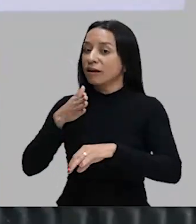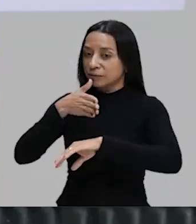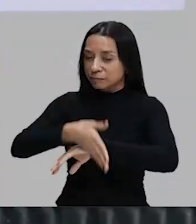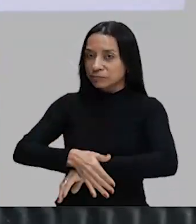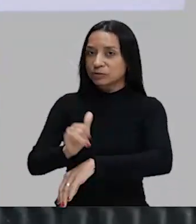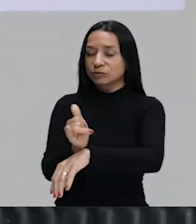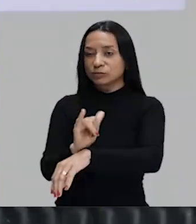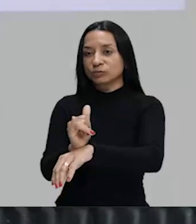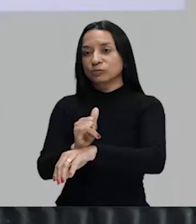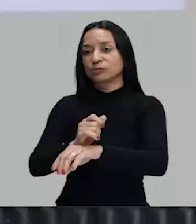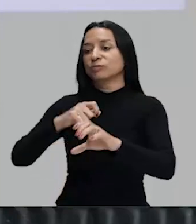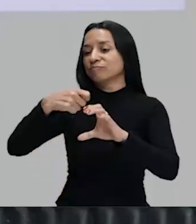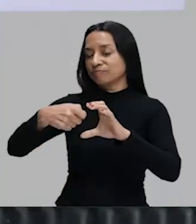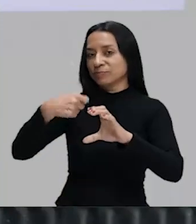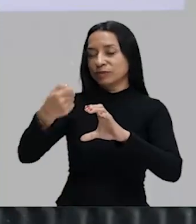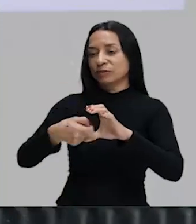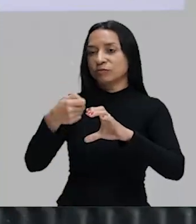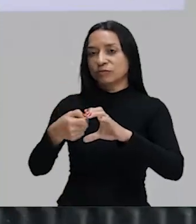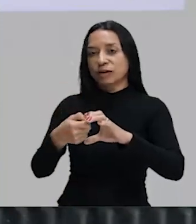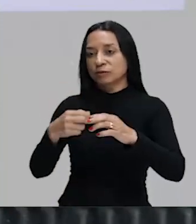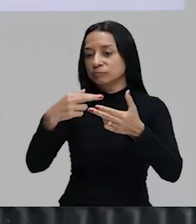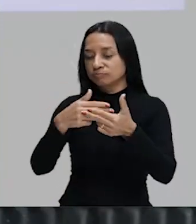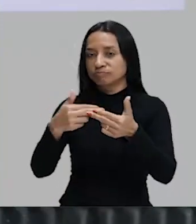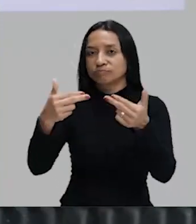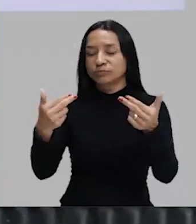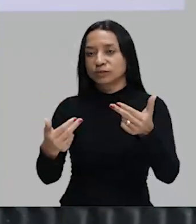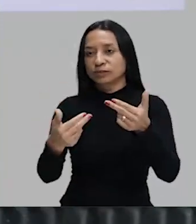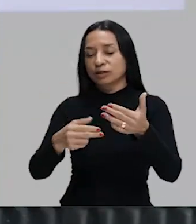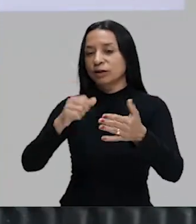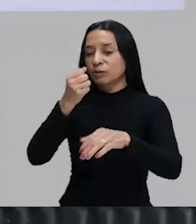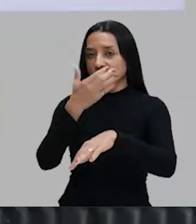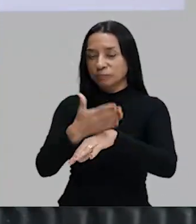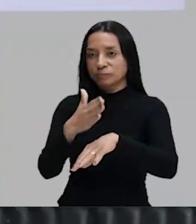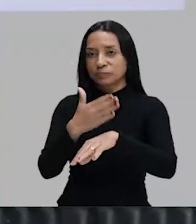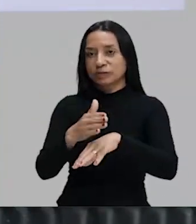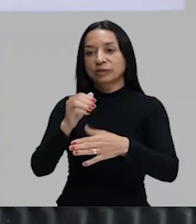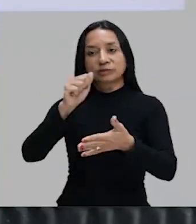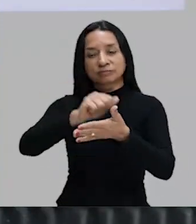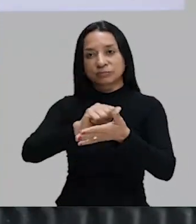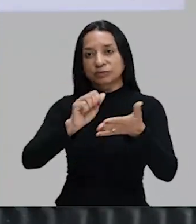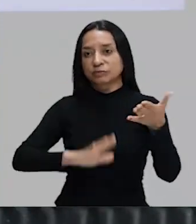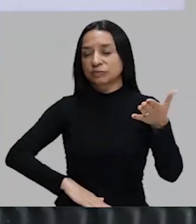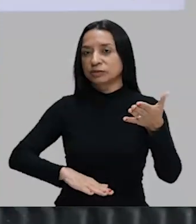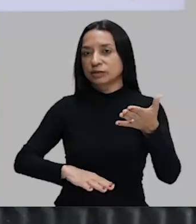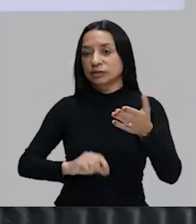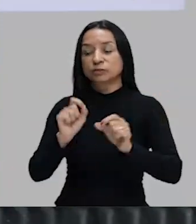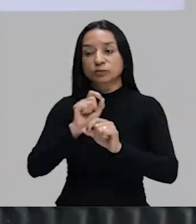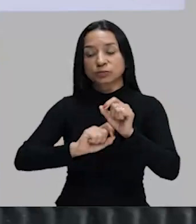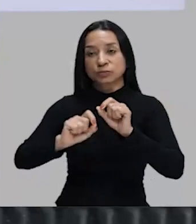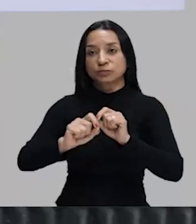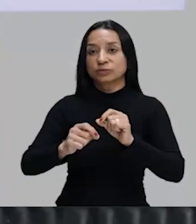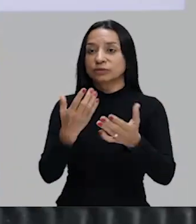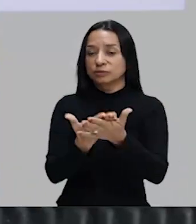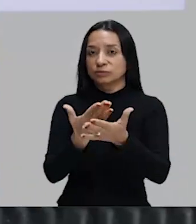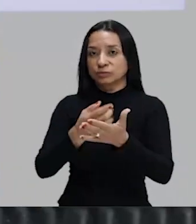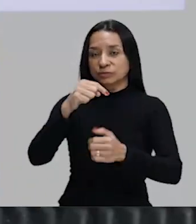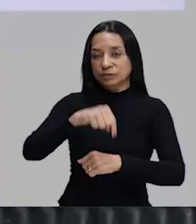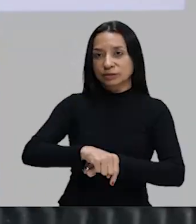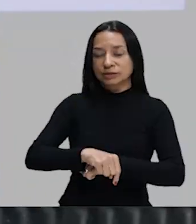gravadinha para vocês, com apostila, com exercícios para vocês treinarem mais do que a gente vê aqui. Ninguém vai